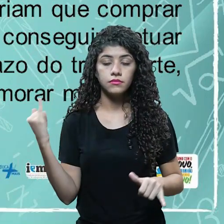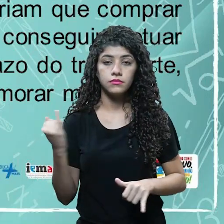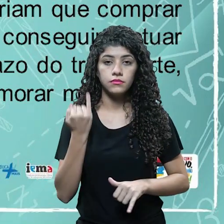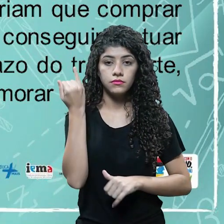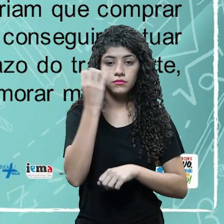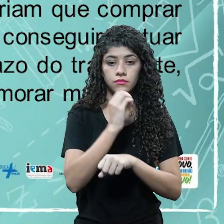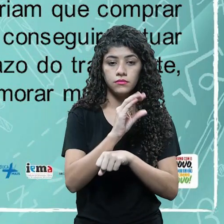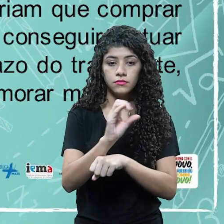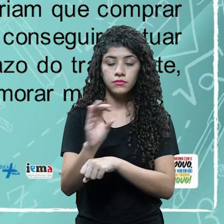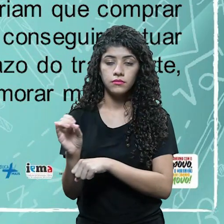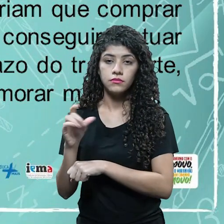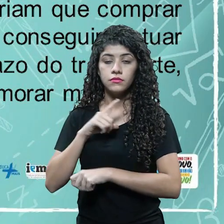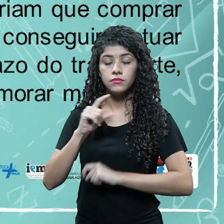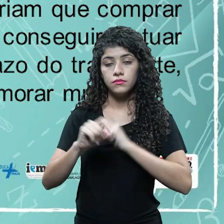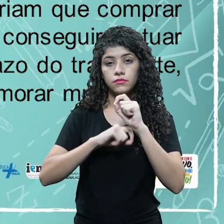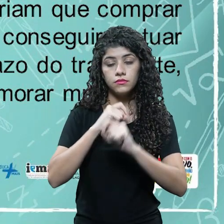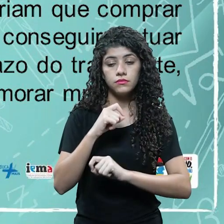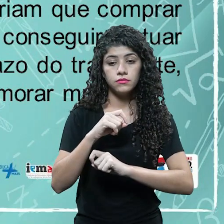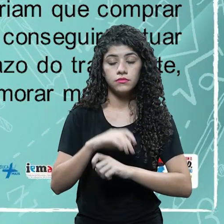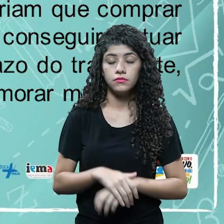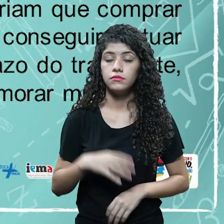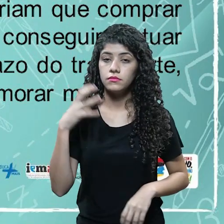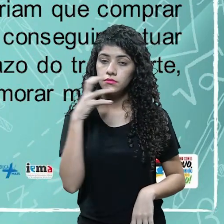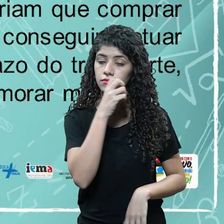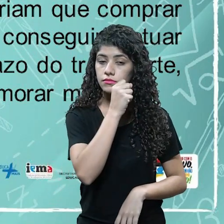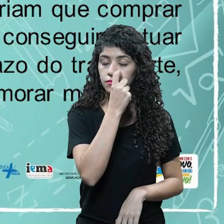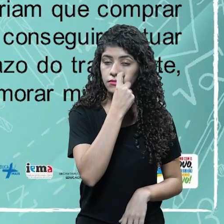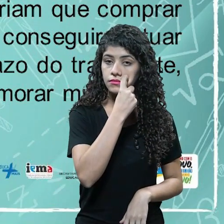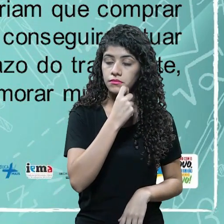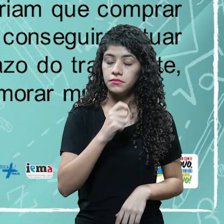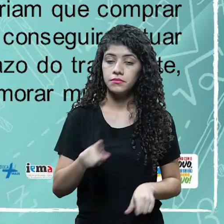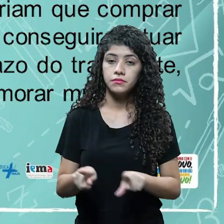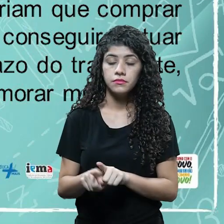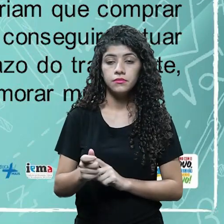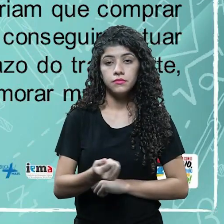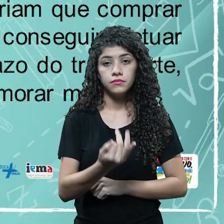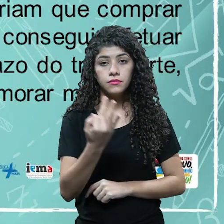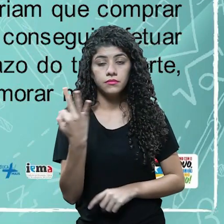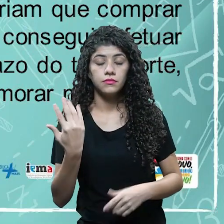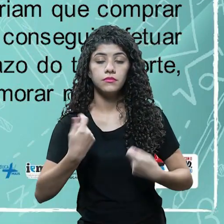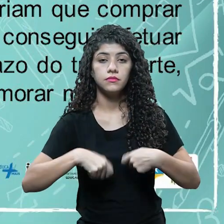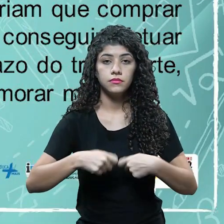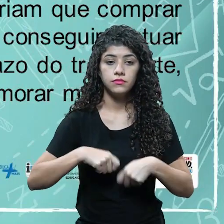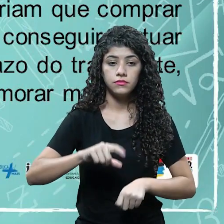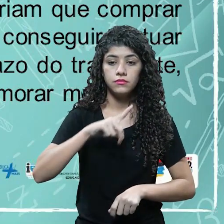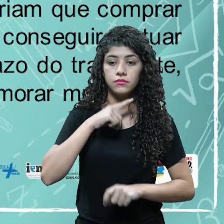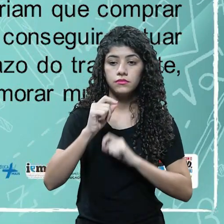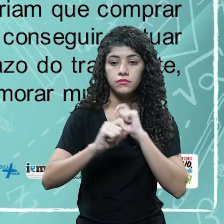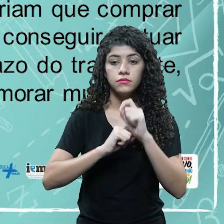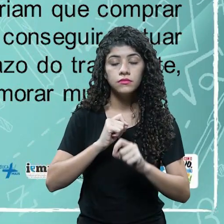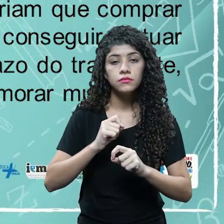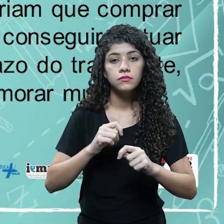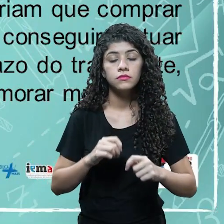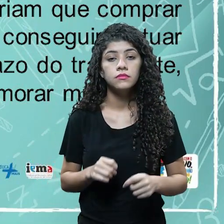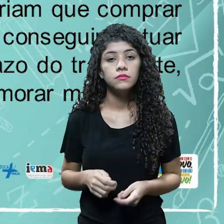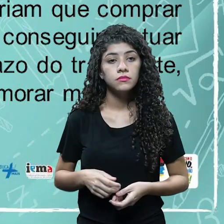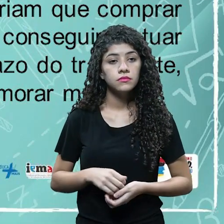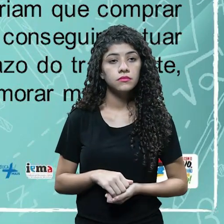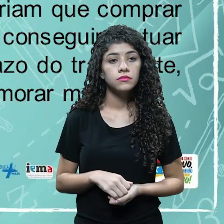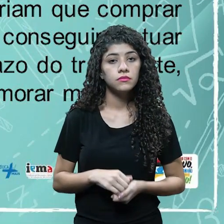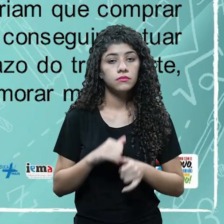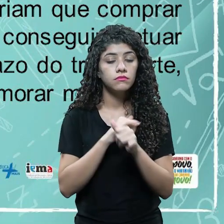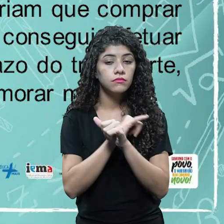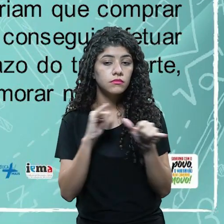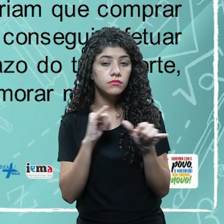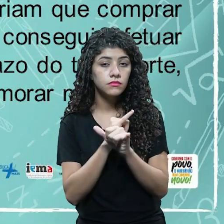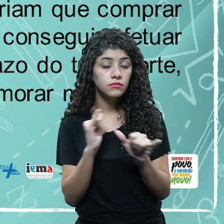efetuem a reposição de seus estoques com agilidade e nas quantidades que estes precisam, o que permite que o varejista ofereça uma variedade